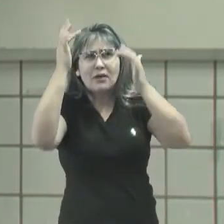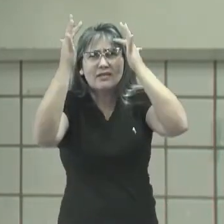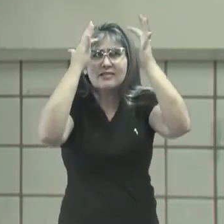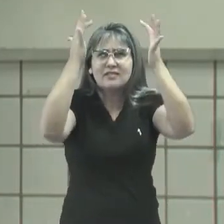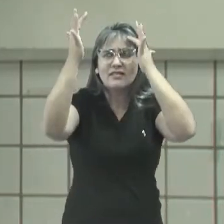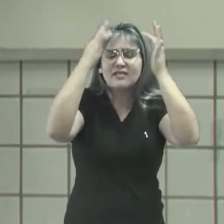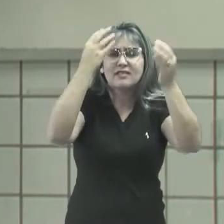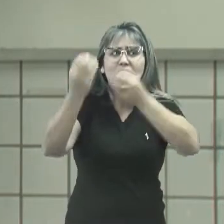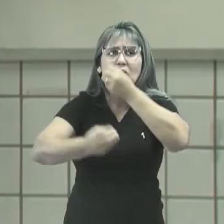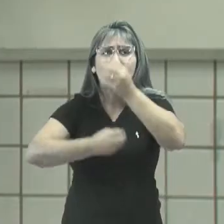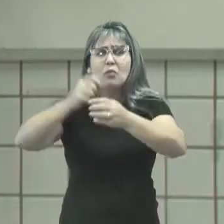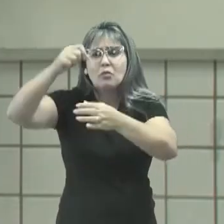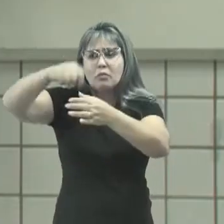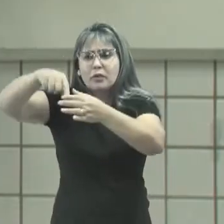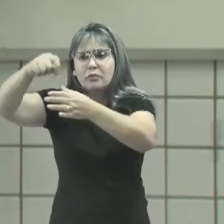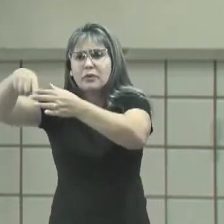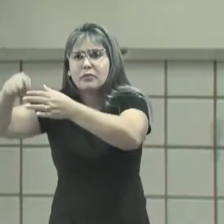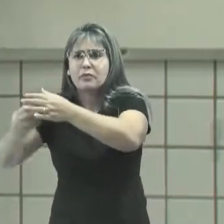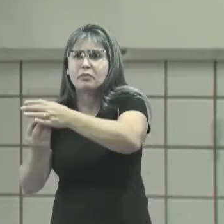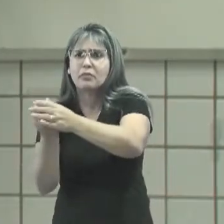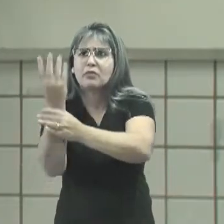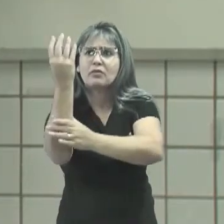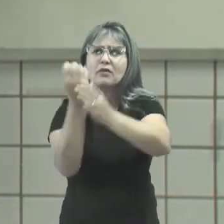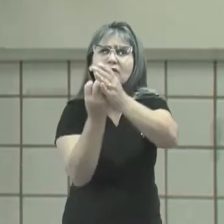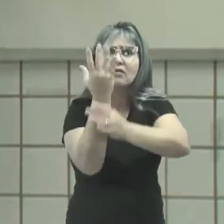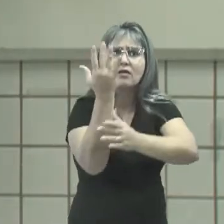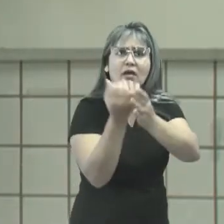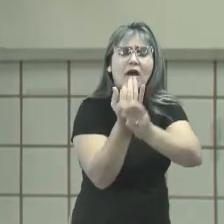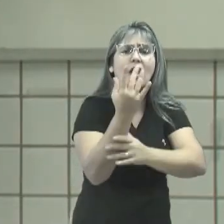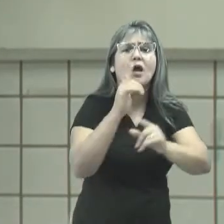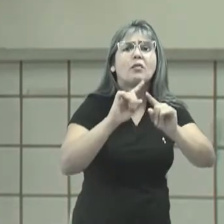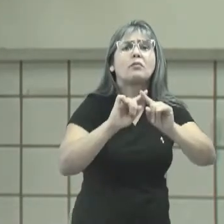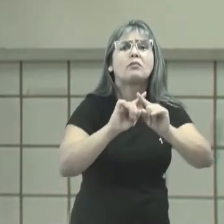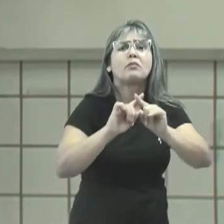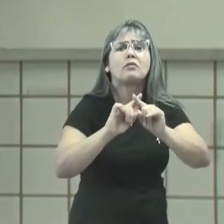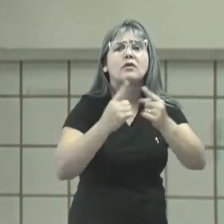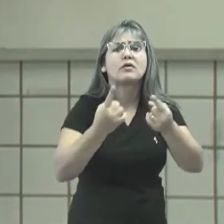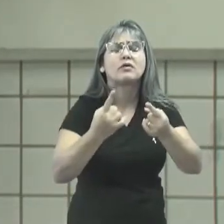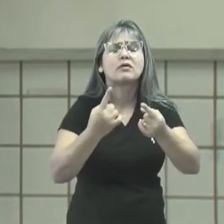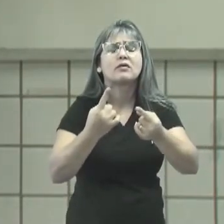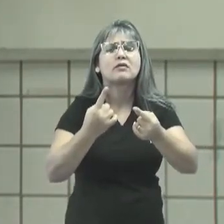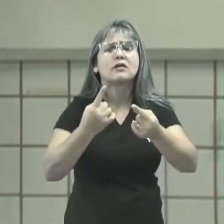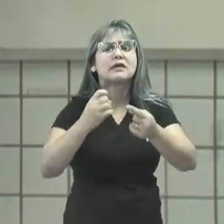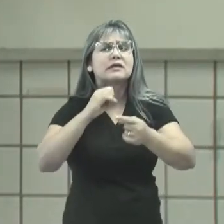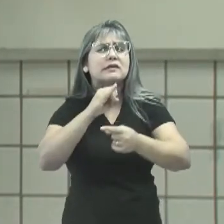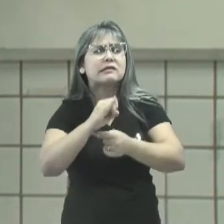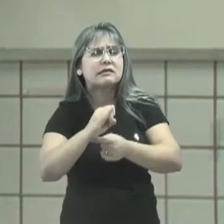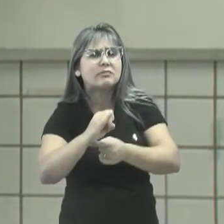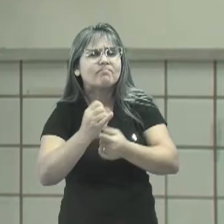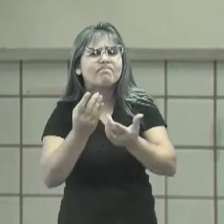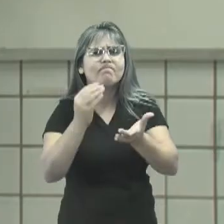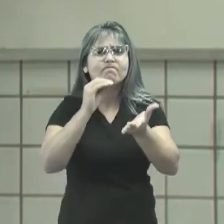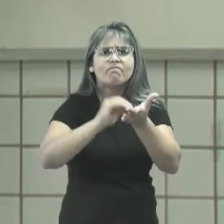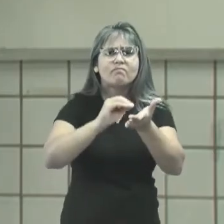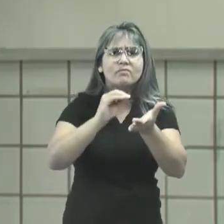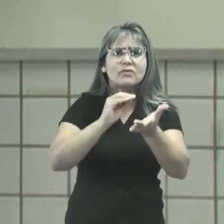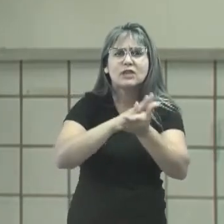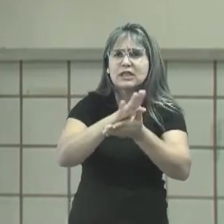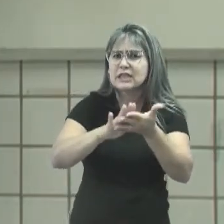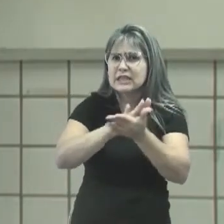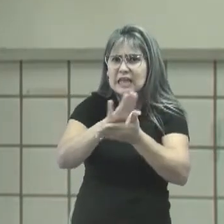evitar poluir. Esse é o grande desafio. Produzir muito e poluir cada vez menos, o